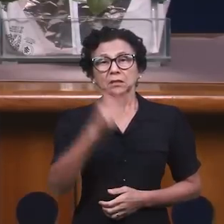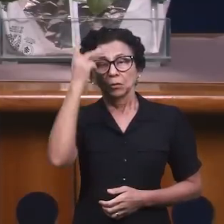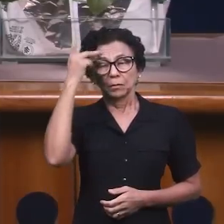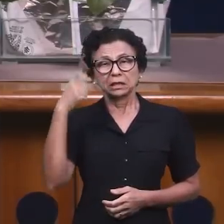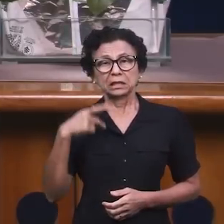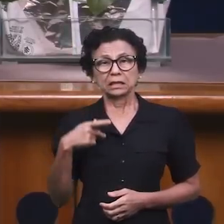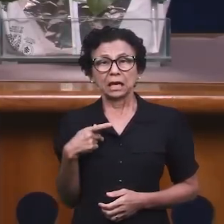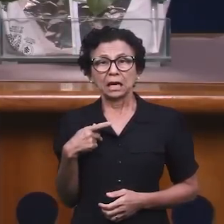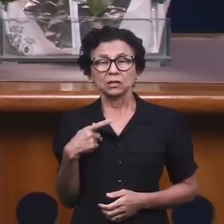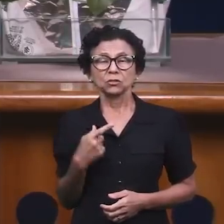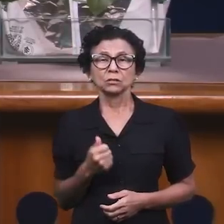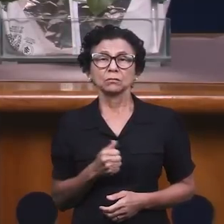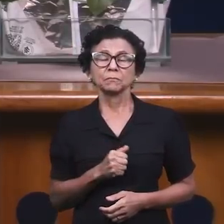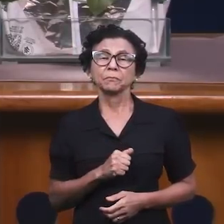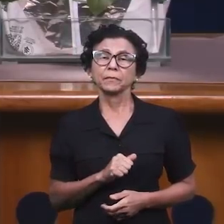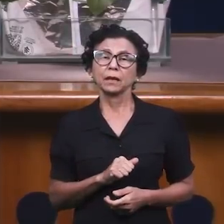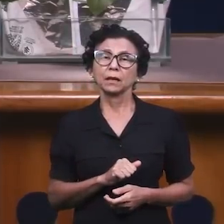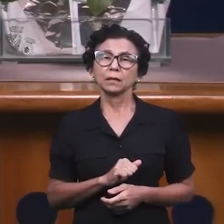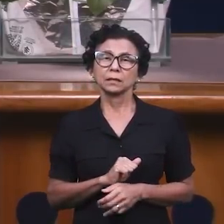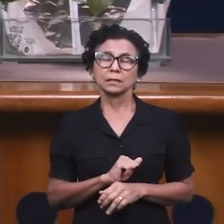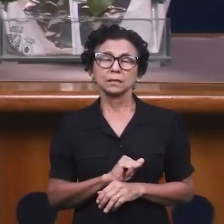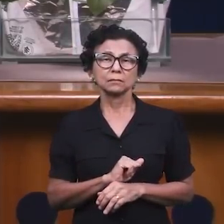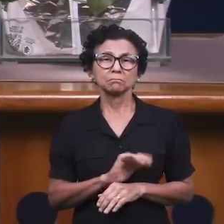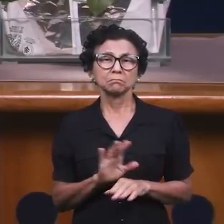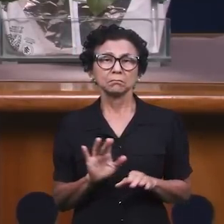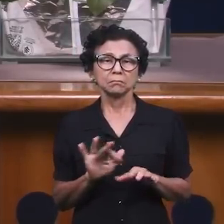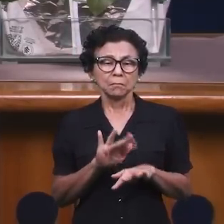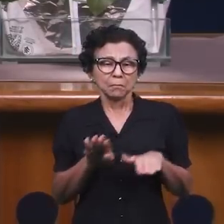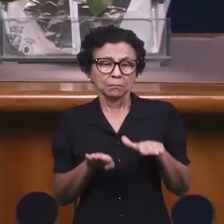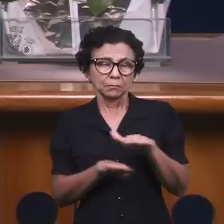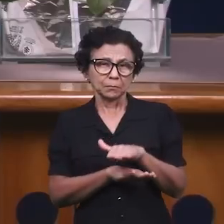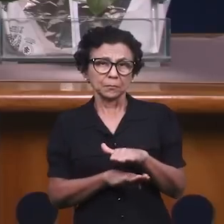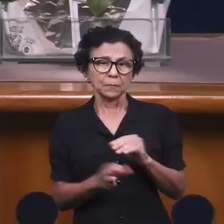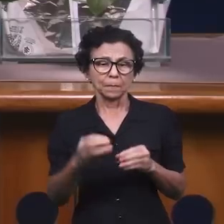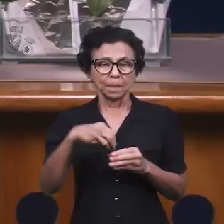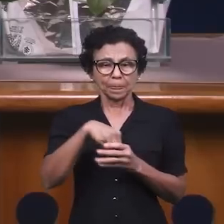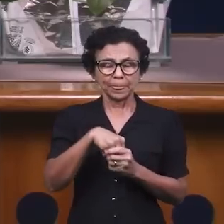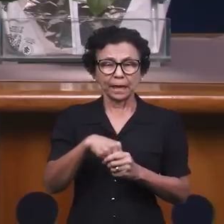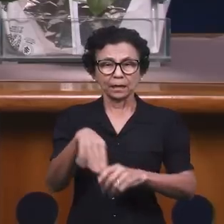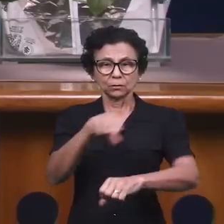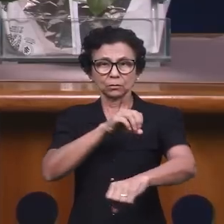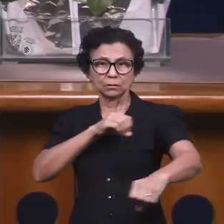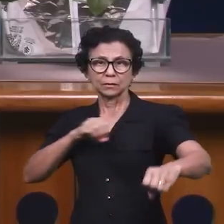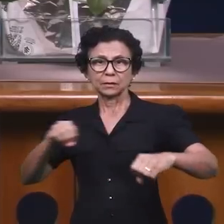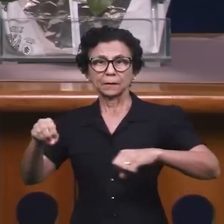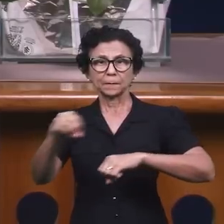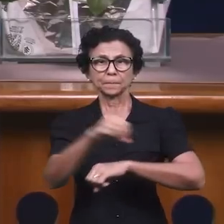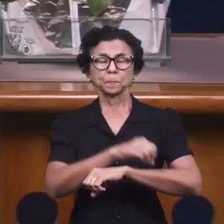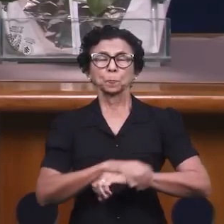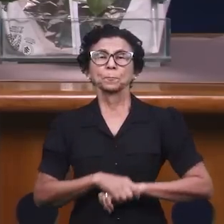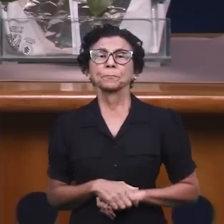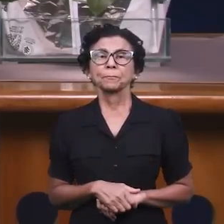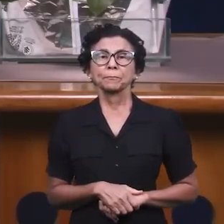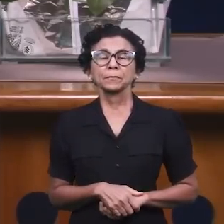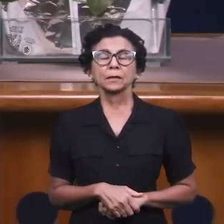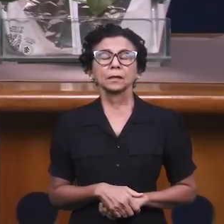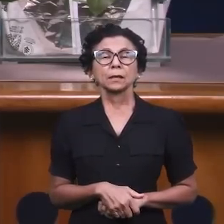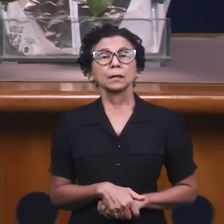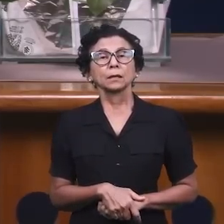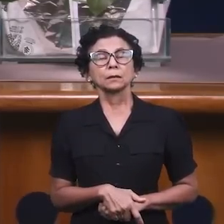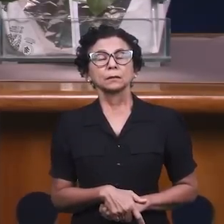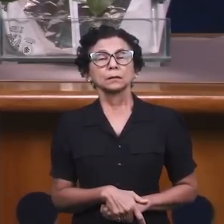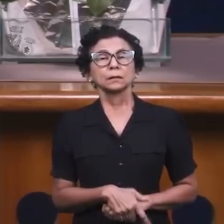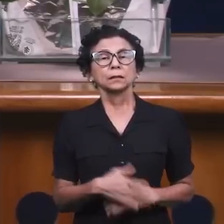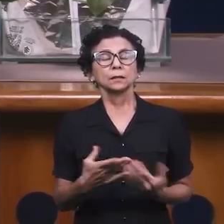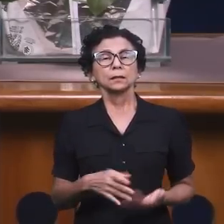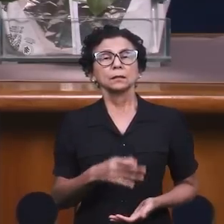o período antropológico, onde nós vemos Aristóteles, vemos Platão, vemos Sócrates, e que o objetivo, a partir de uma máxima